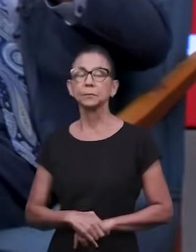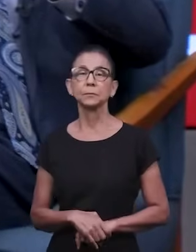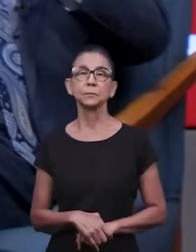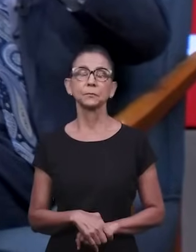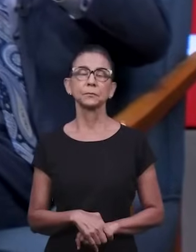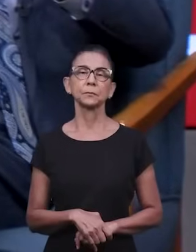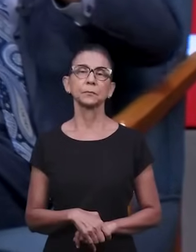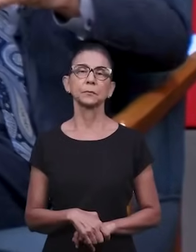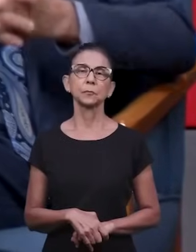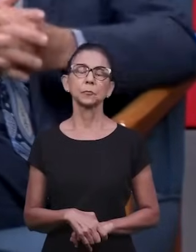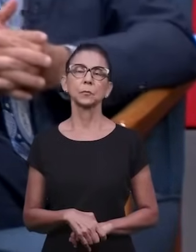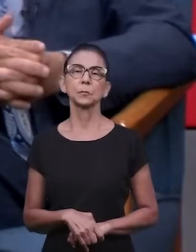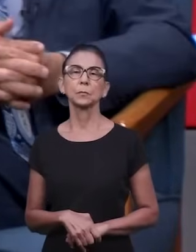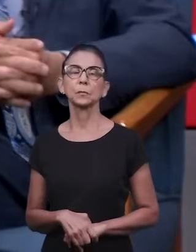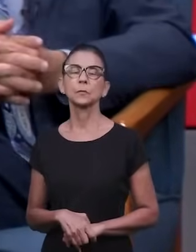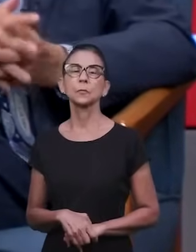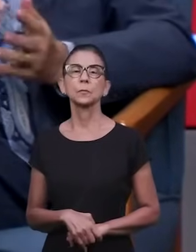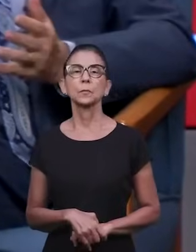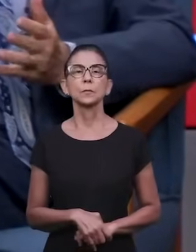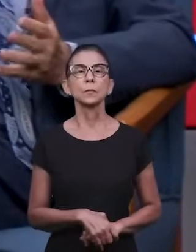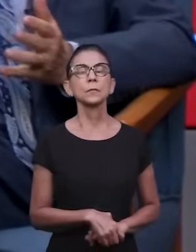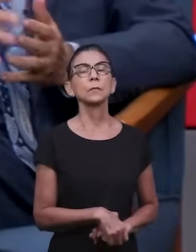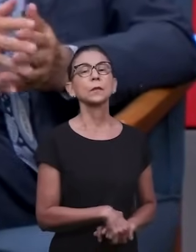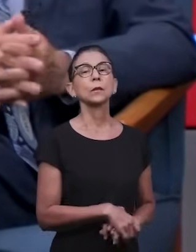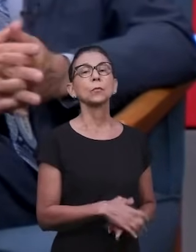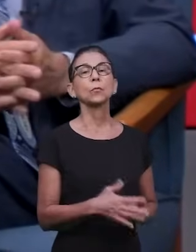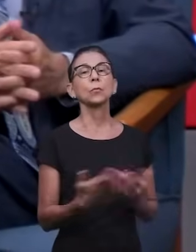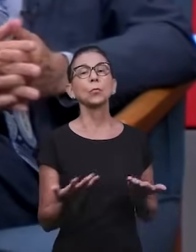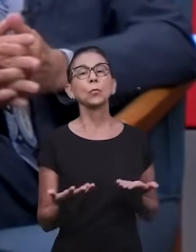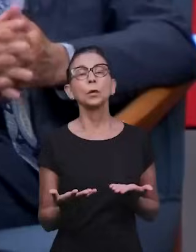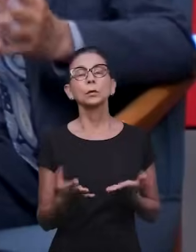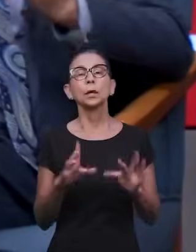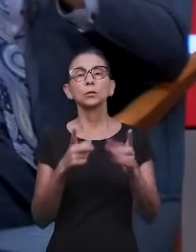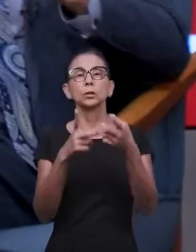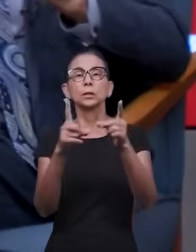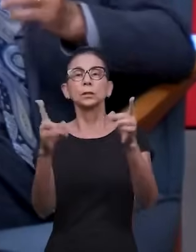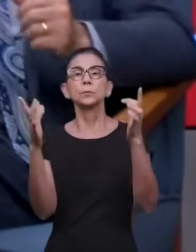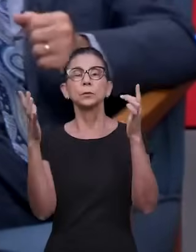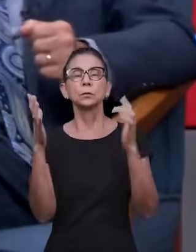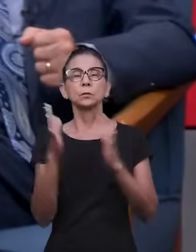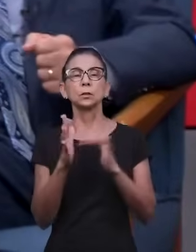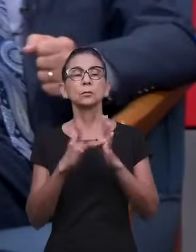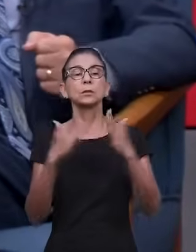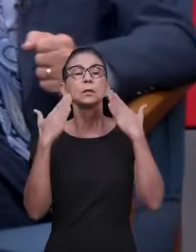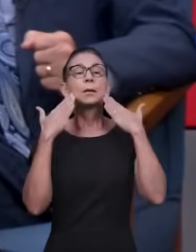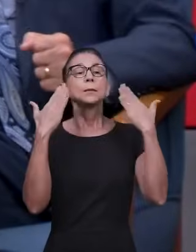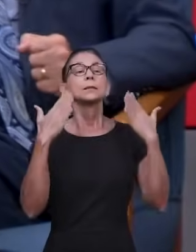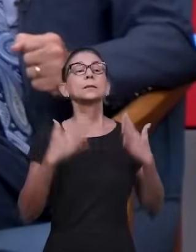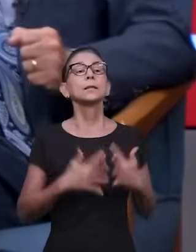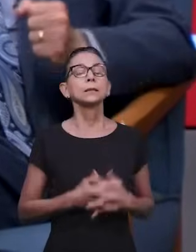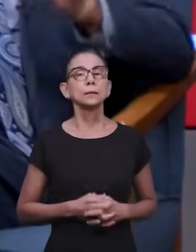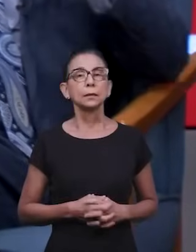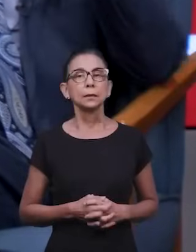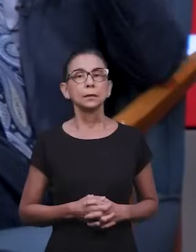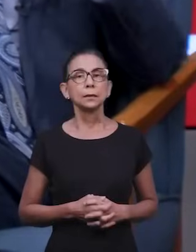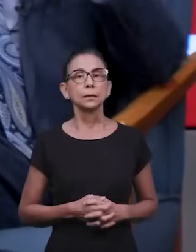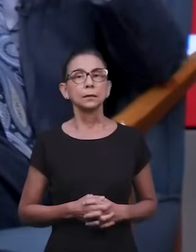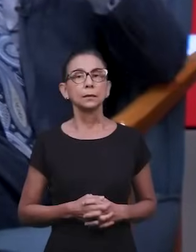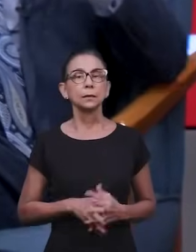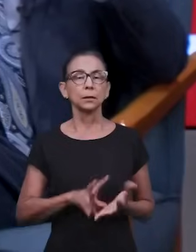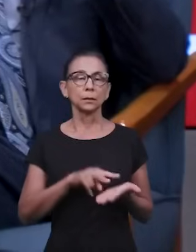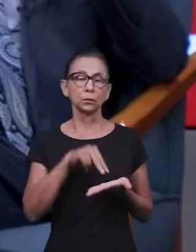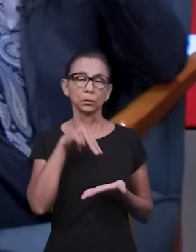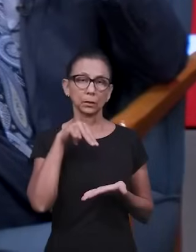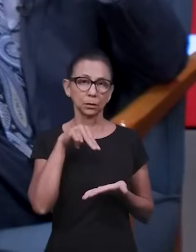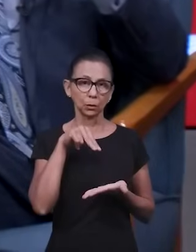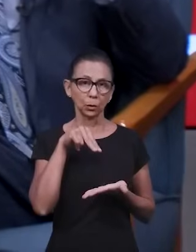se revela a eles depois da Ressurreição as perguntas que Jesus faz a Pedro tu